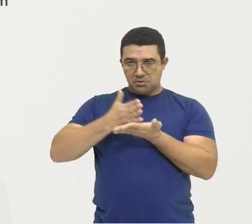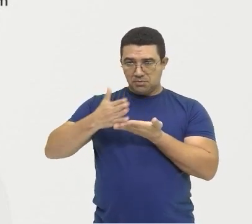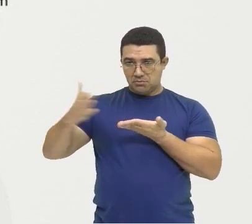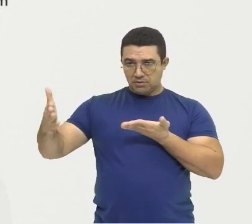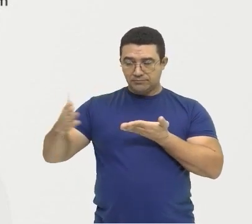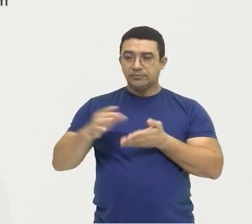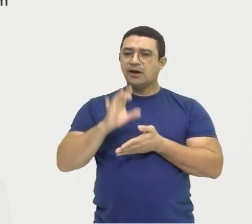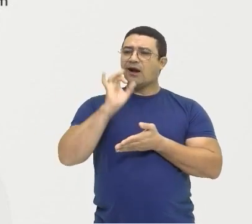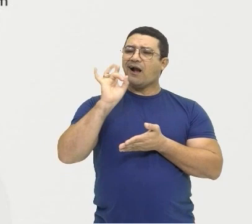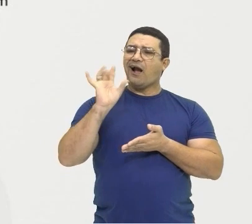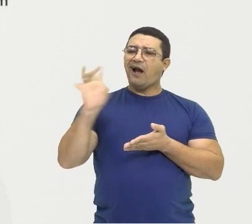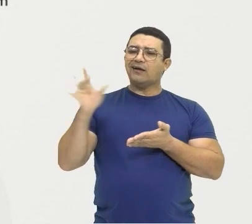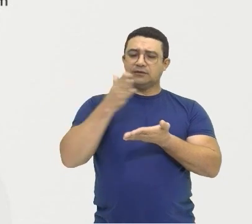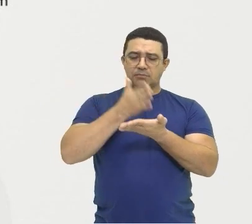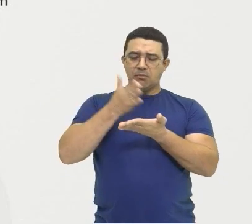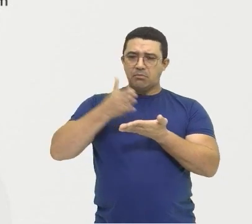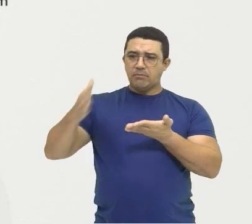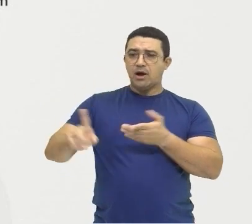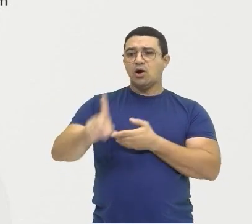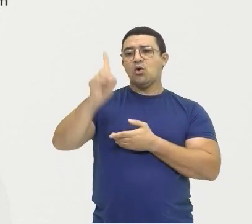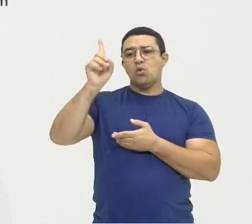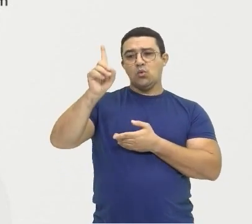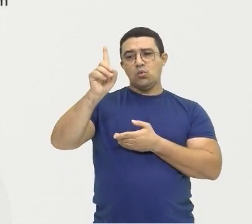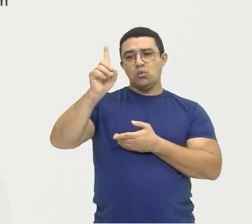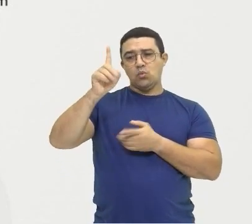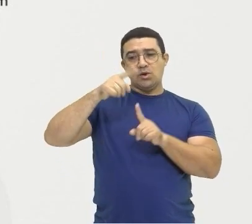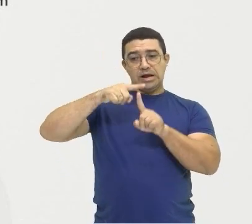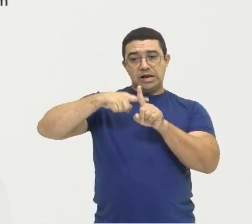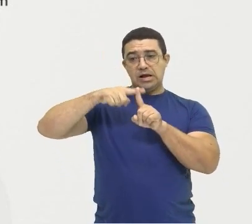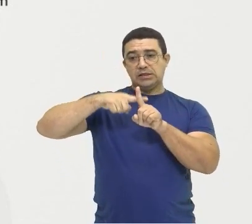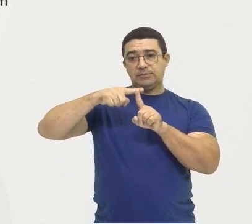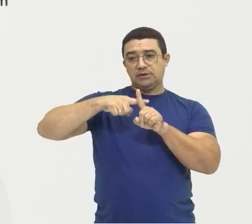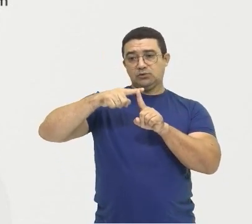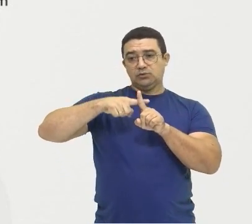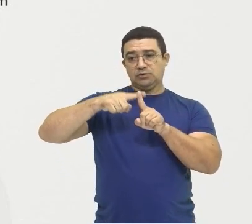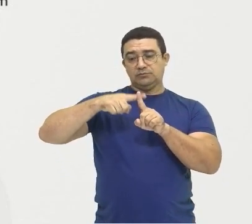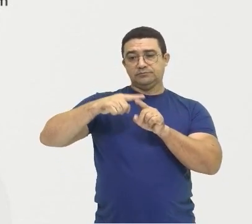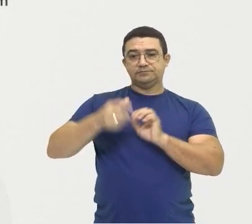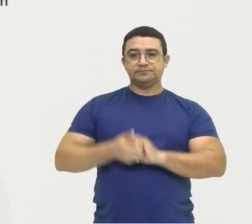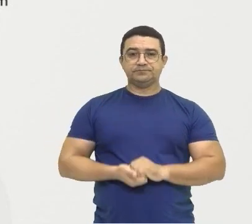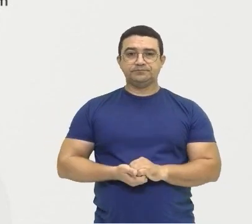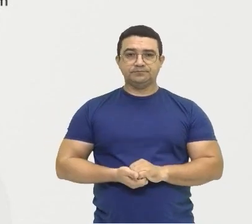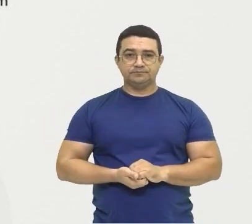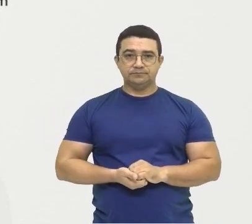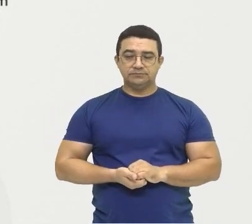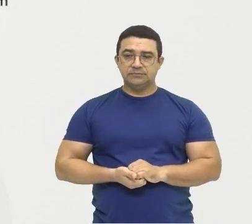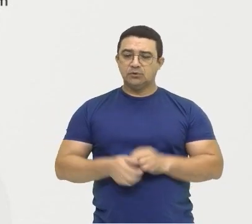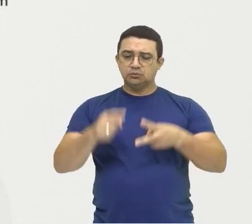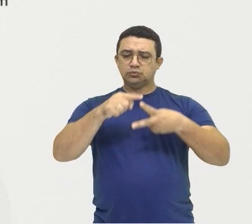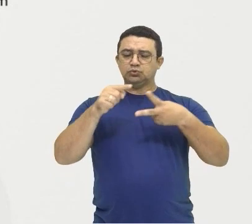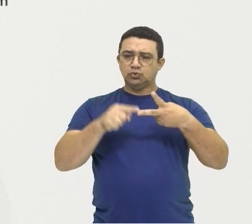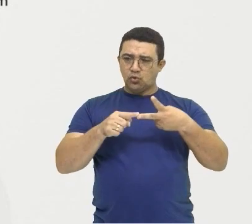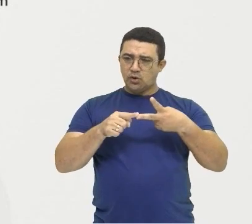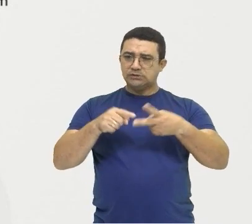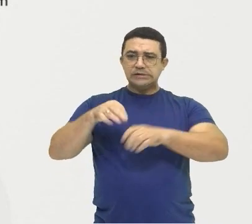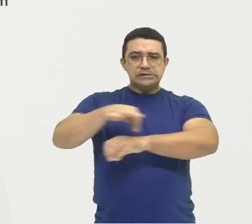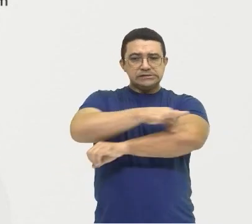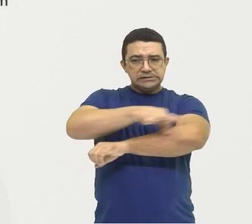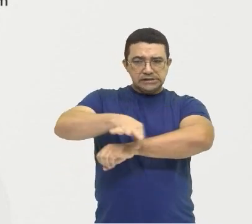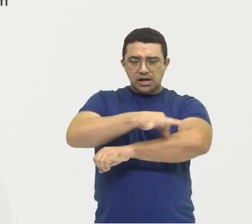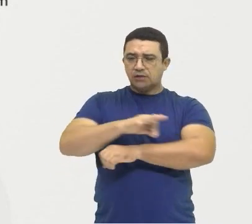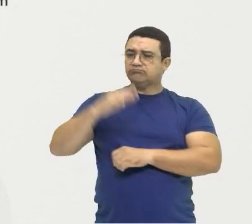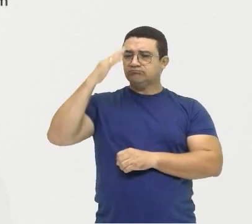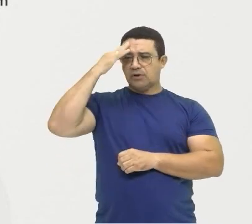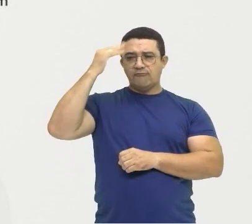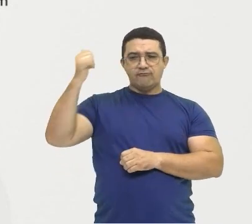cada parte corresponde a 1 grau na escala Fahrenheit. Bem, nós falamos dessas duas escalas muito famosas,